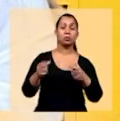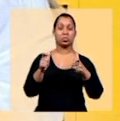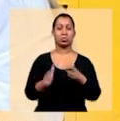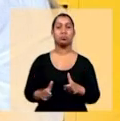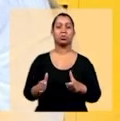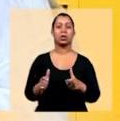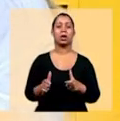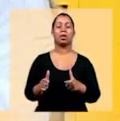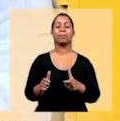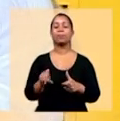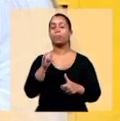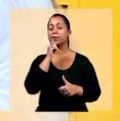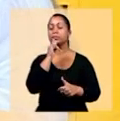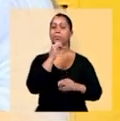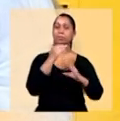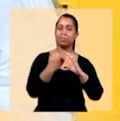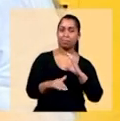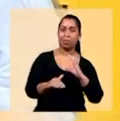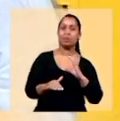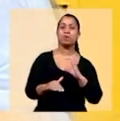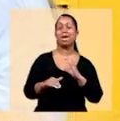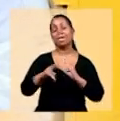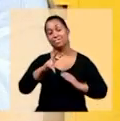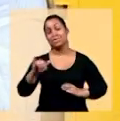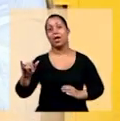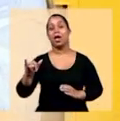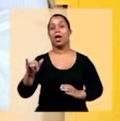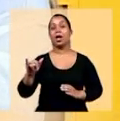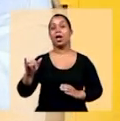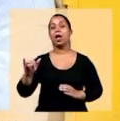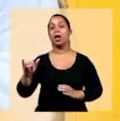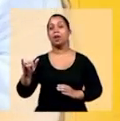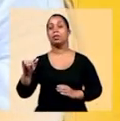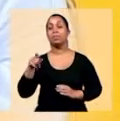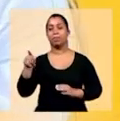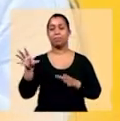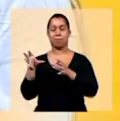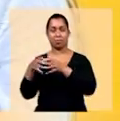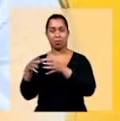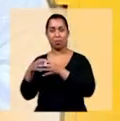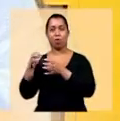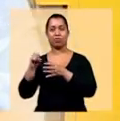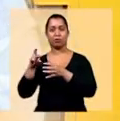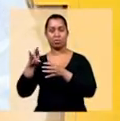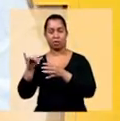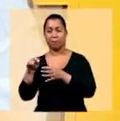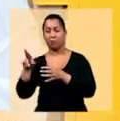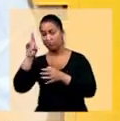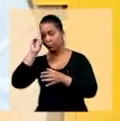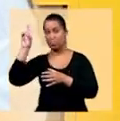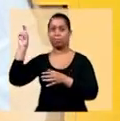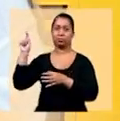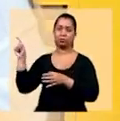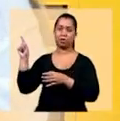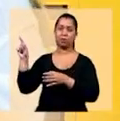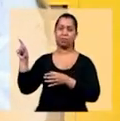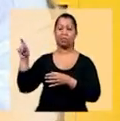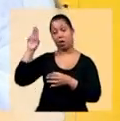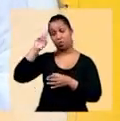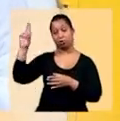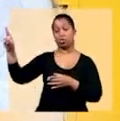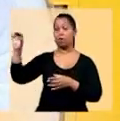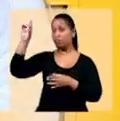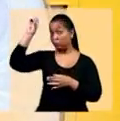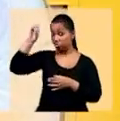que o e-mail, por exemplo, o e-mail vai para a ouvidoria, mas que vai automaticamente para o dono da empresa. Olha só. E o